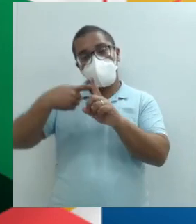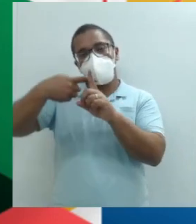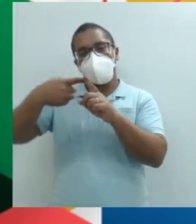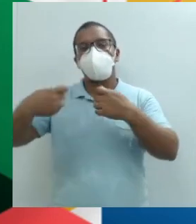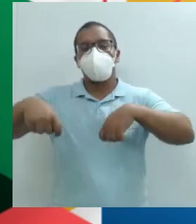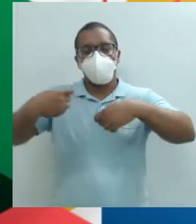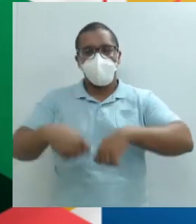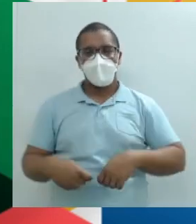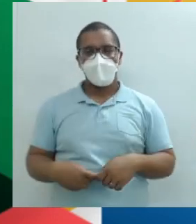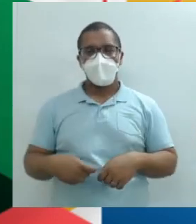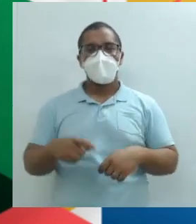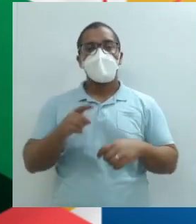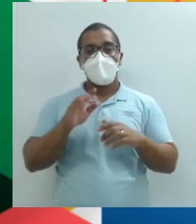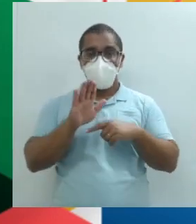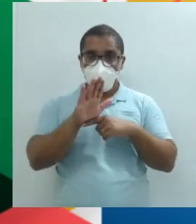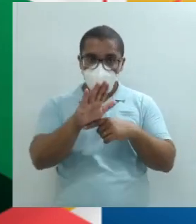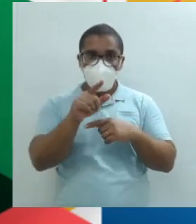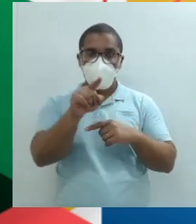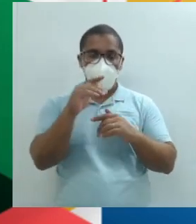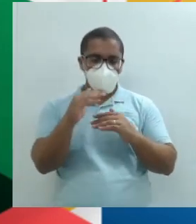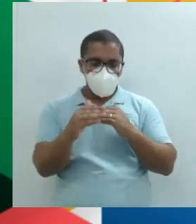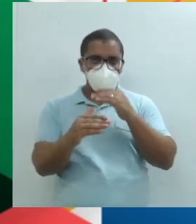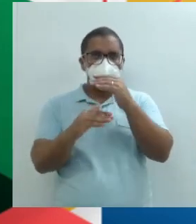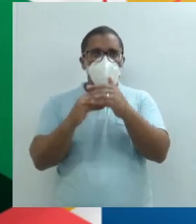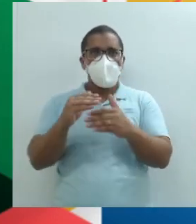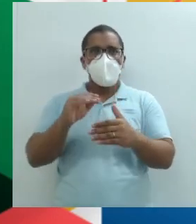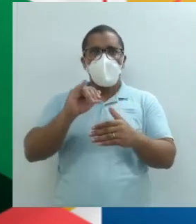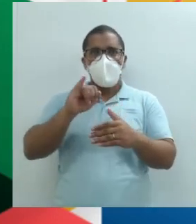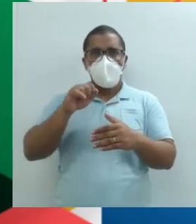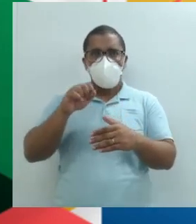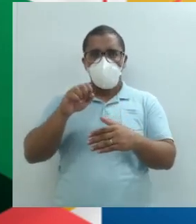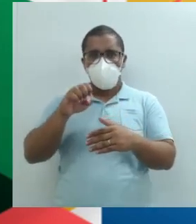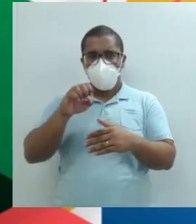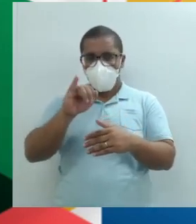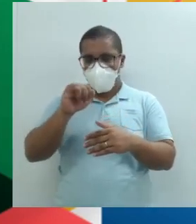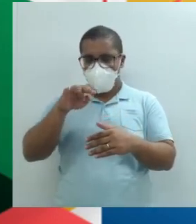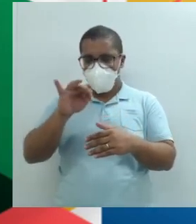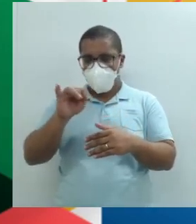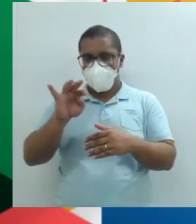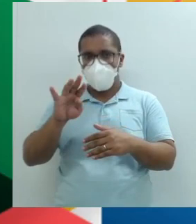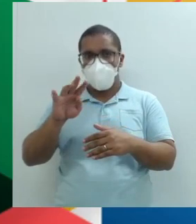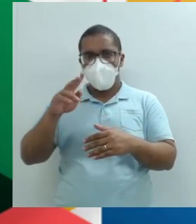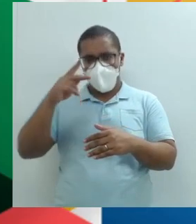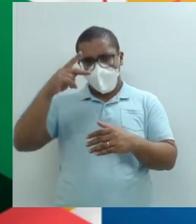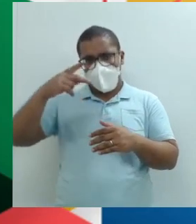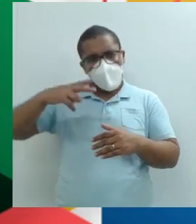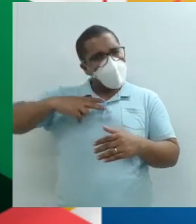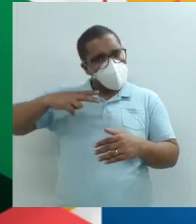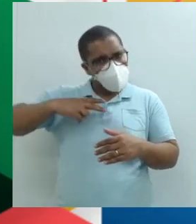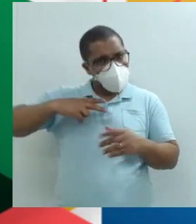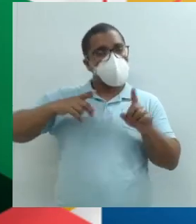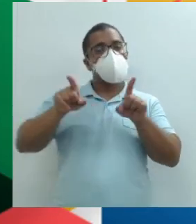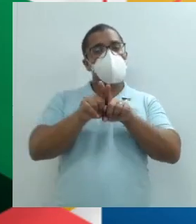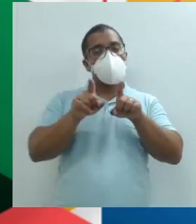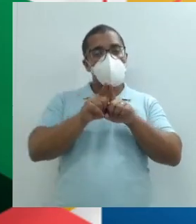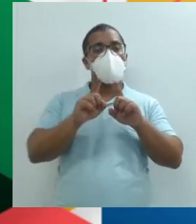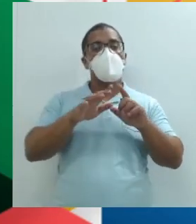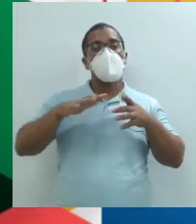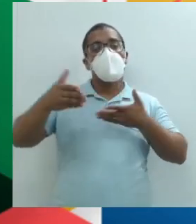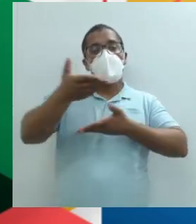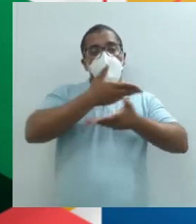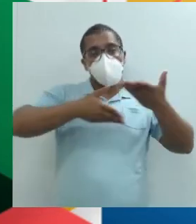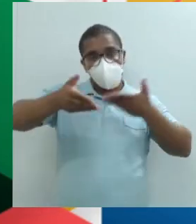contribuir no desenvolvimento aí da interpessoal e da intrapessoal, né? Não só a escola, mas a